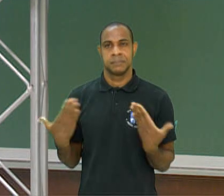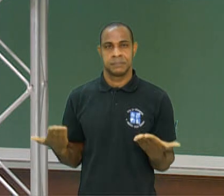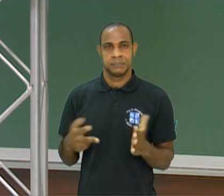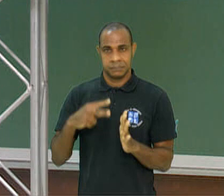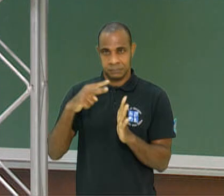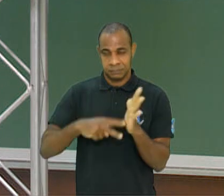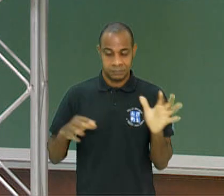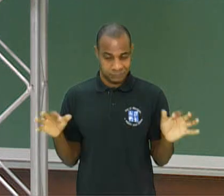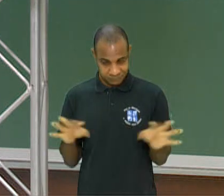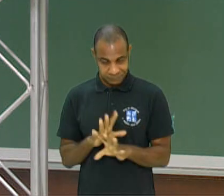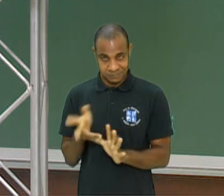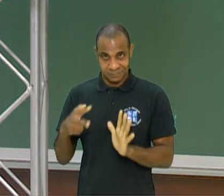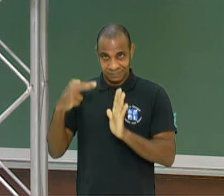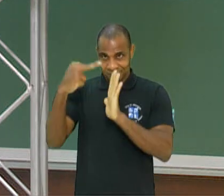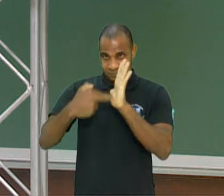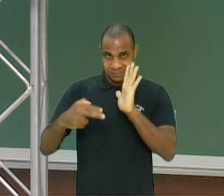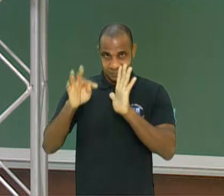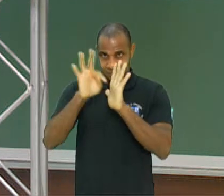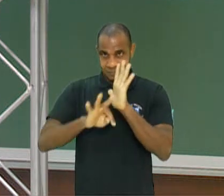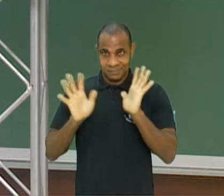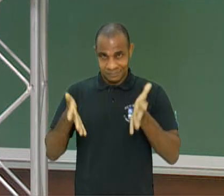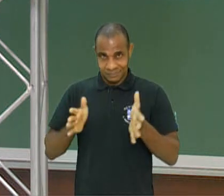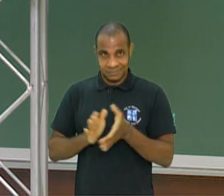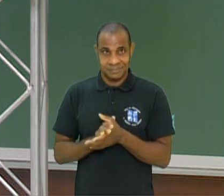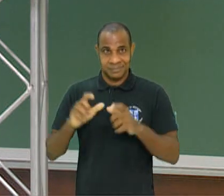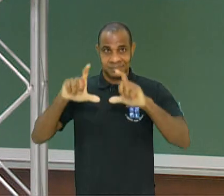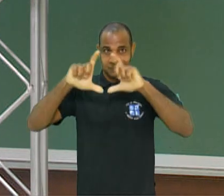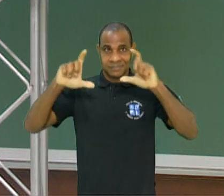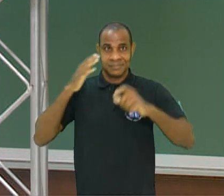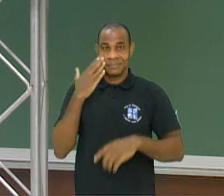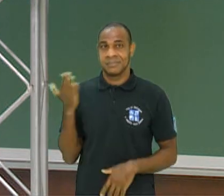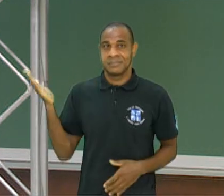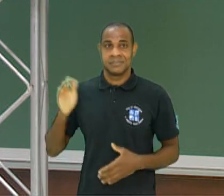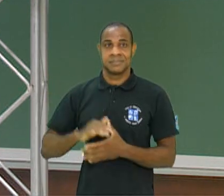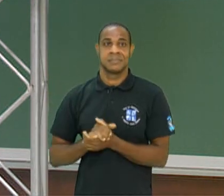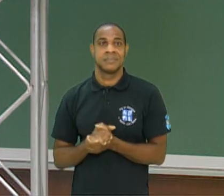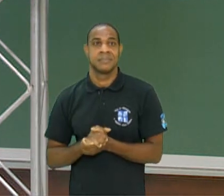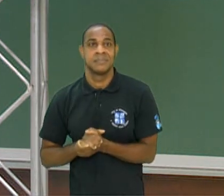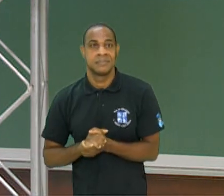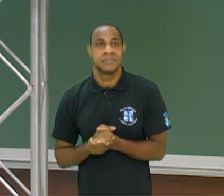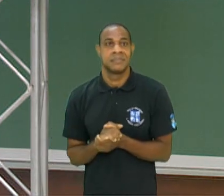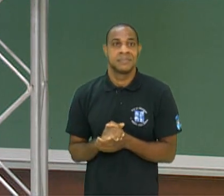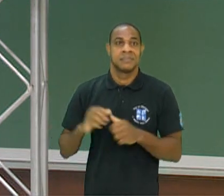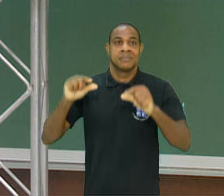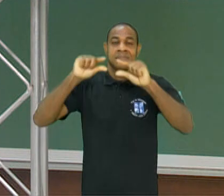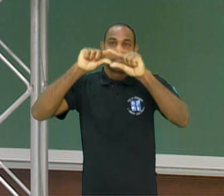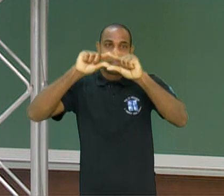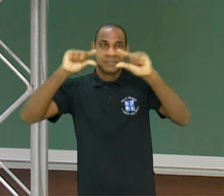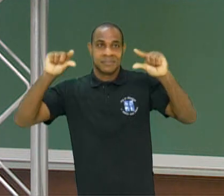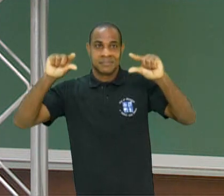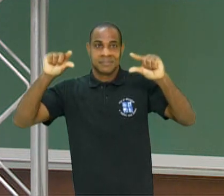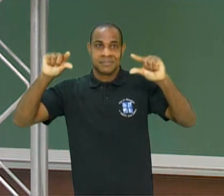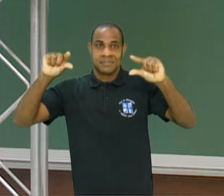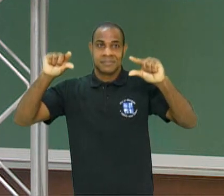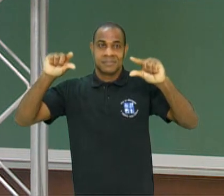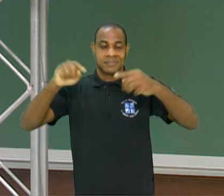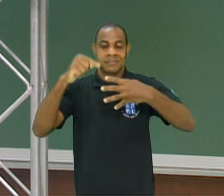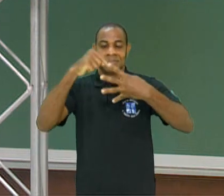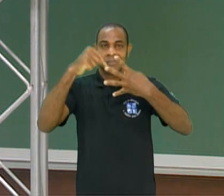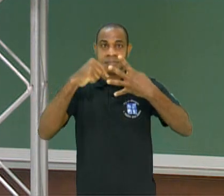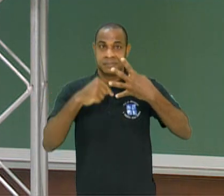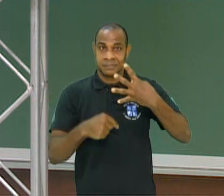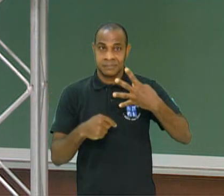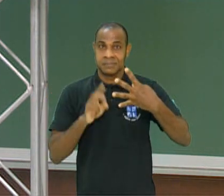Leitura feita, sabemos, mais uma vez, e eu vou repetir aqui para vocês, que o enunciado e as